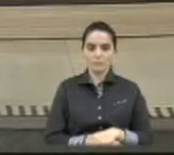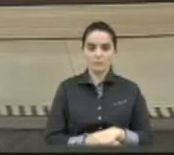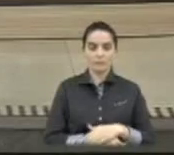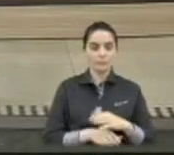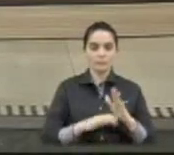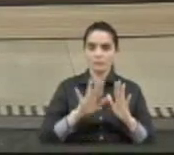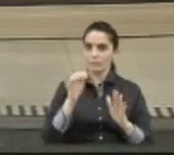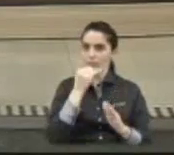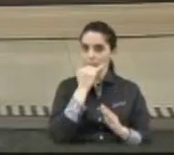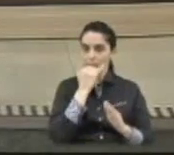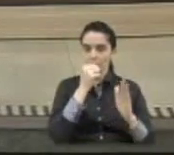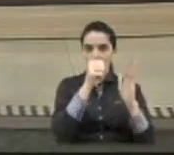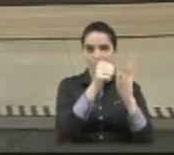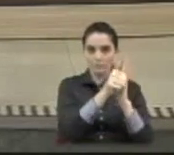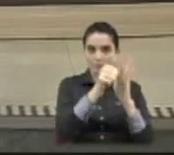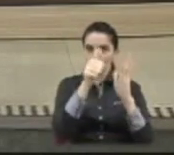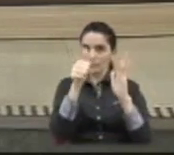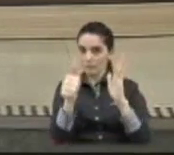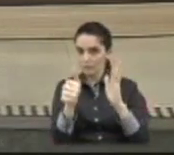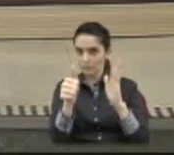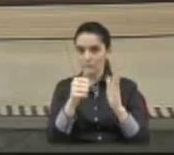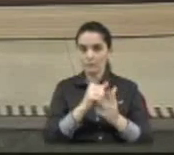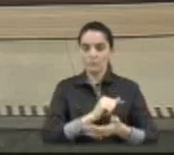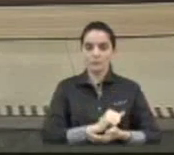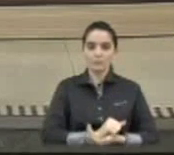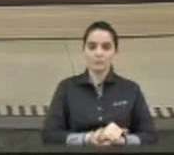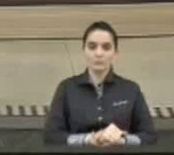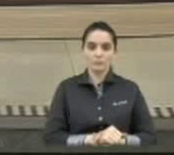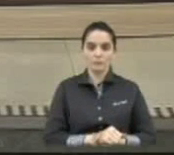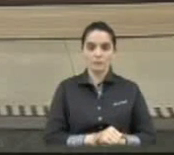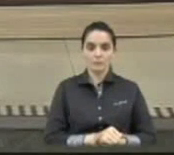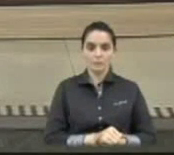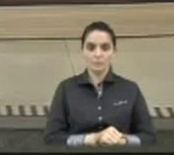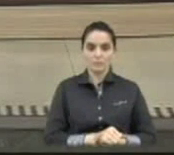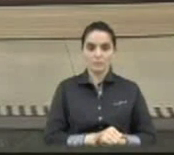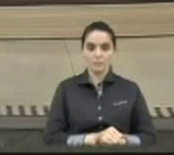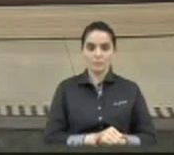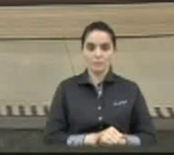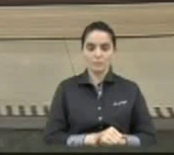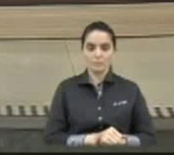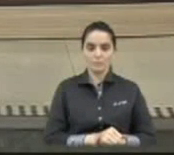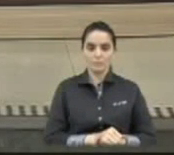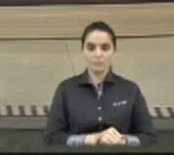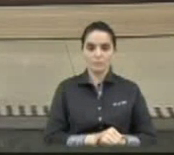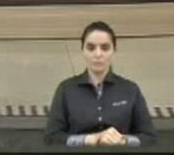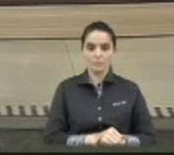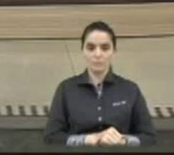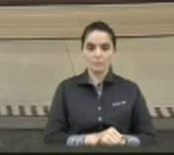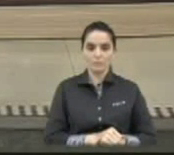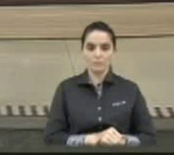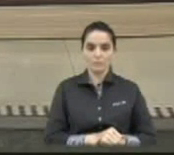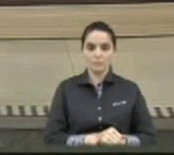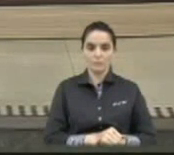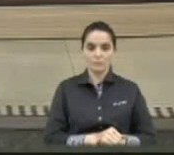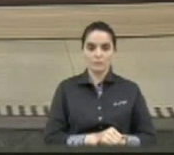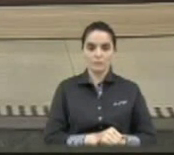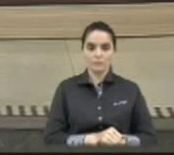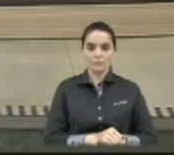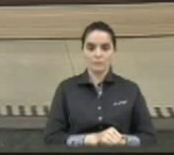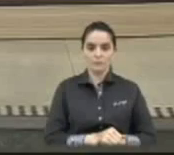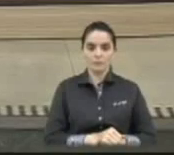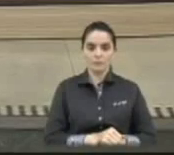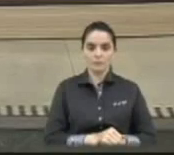11º. É um projeto de Vossa Excelência. Não, 11º. Do prefeito. 11º do